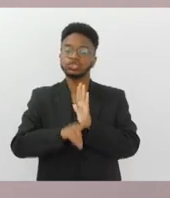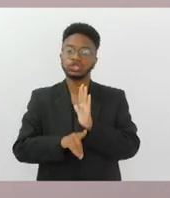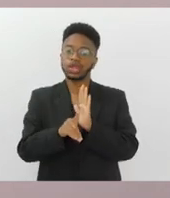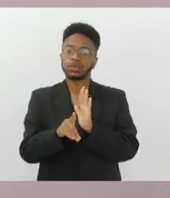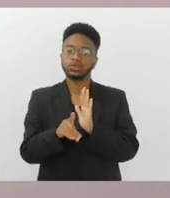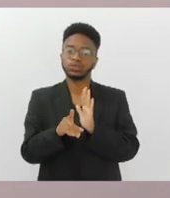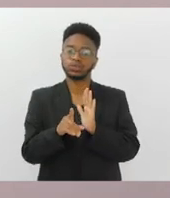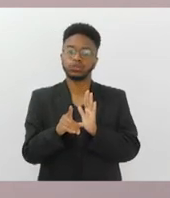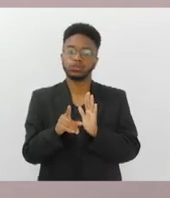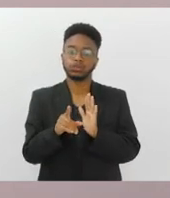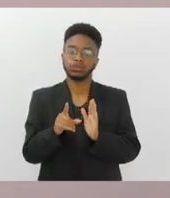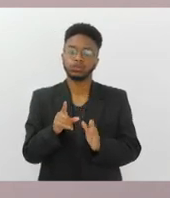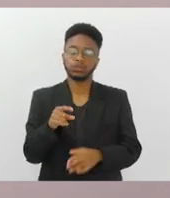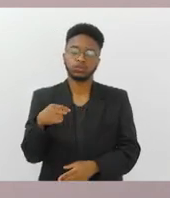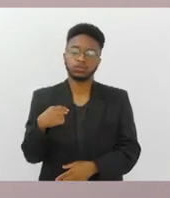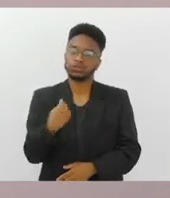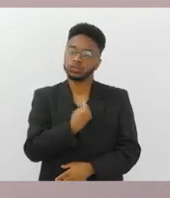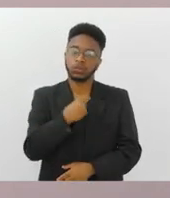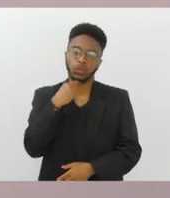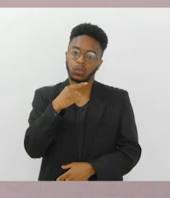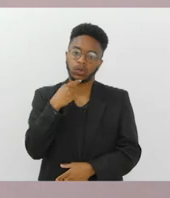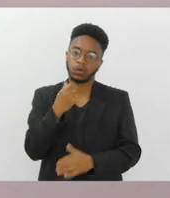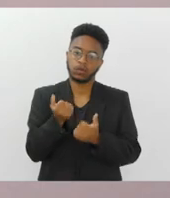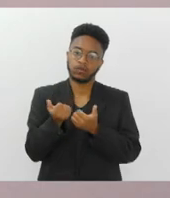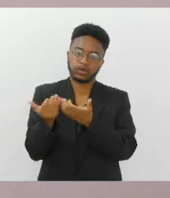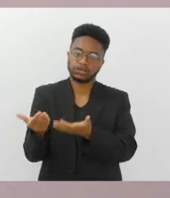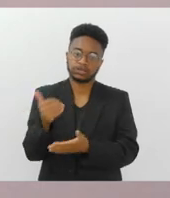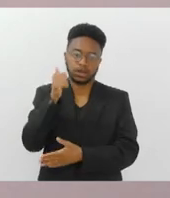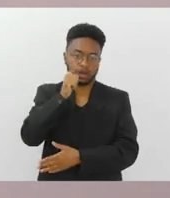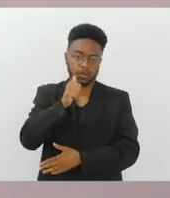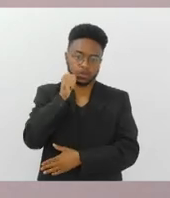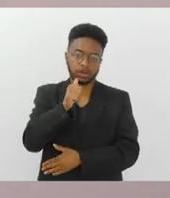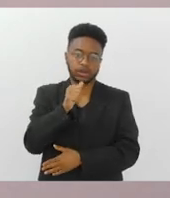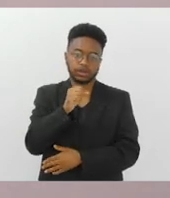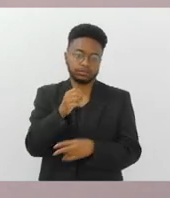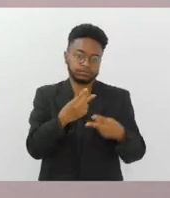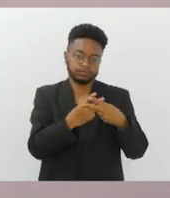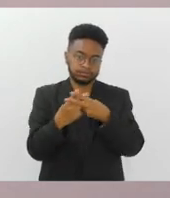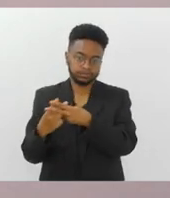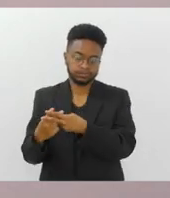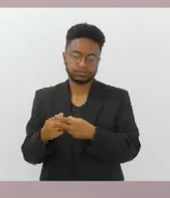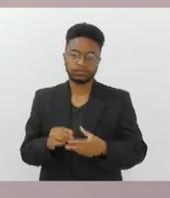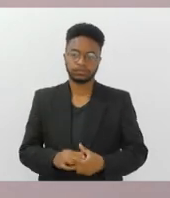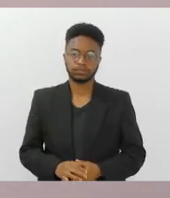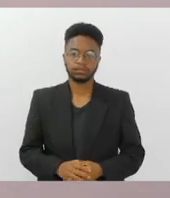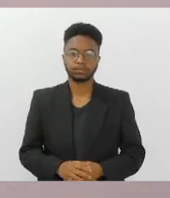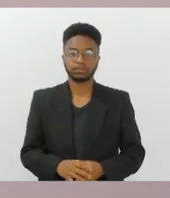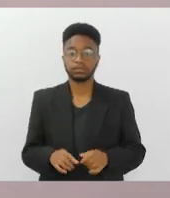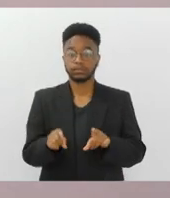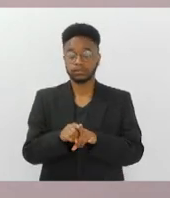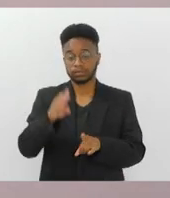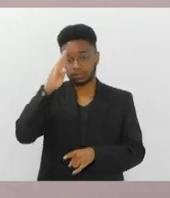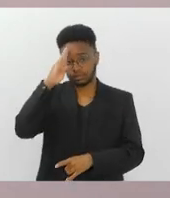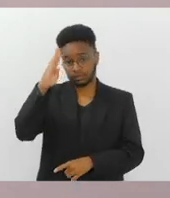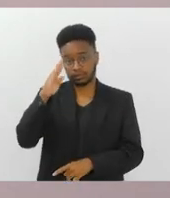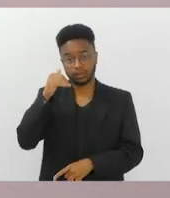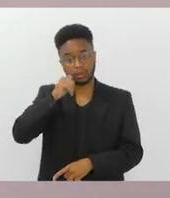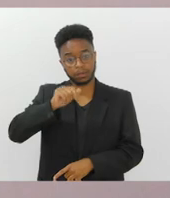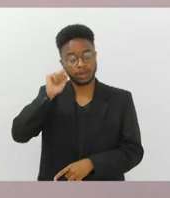sendo garantido para as mulheres em privação de liberdade, em especial essas mulheres negras,